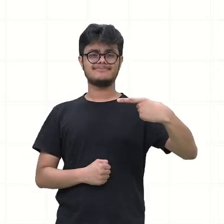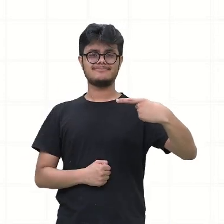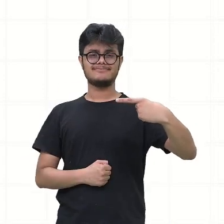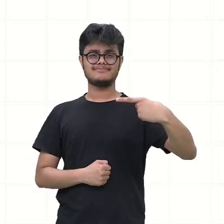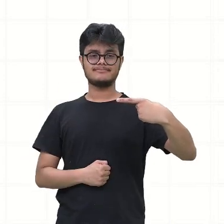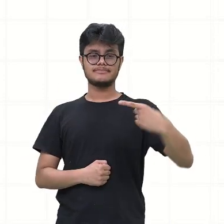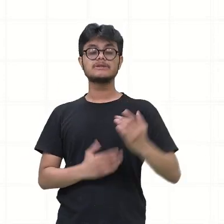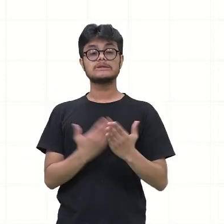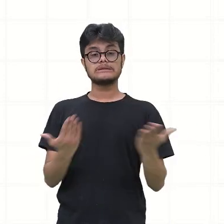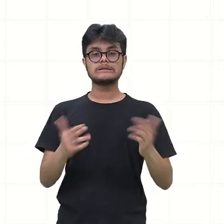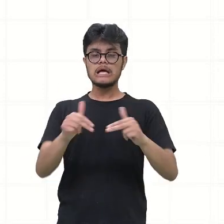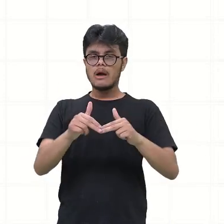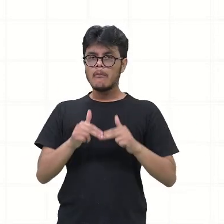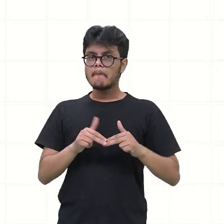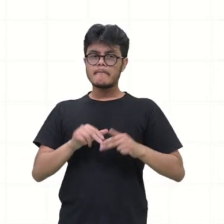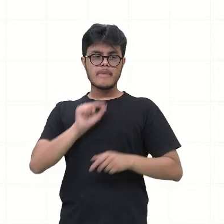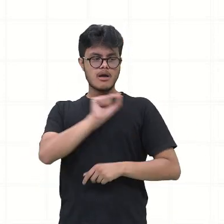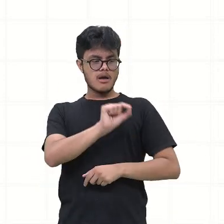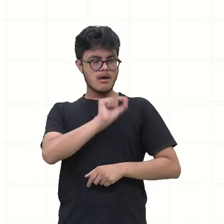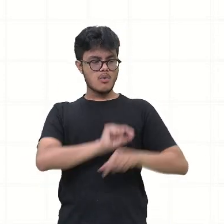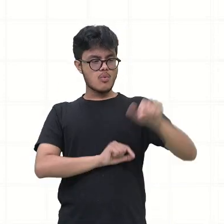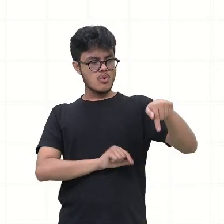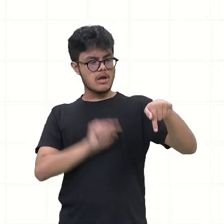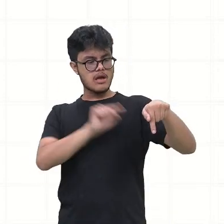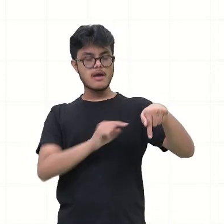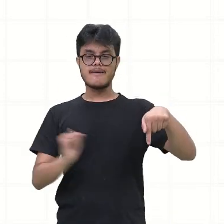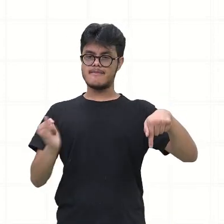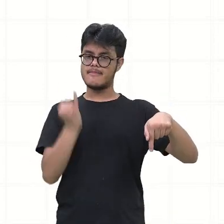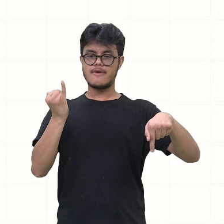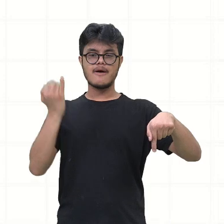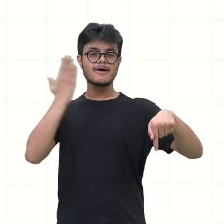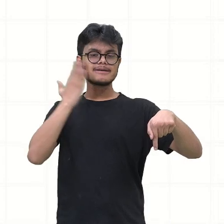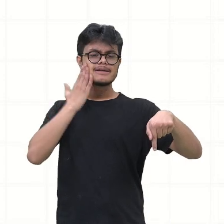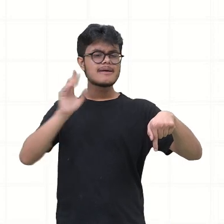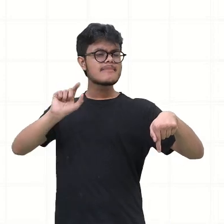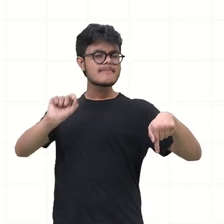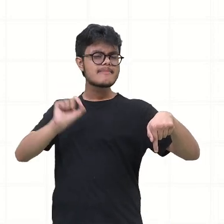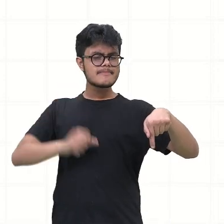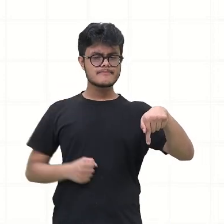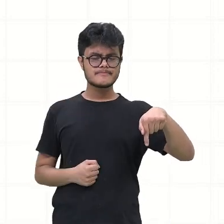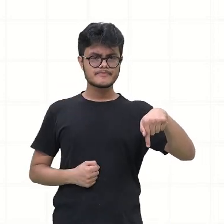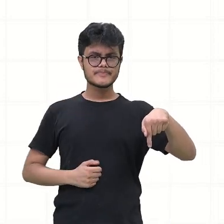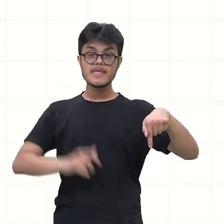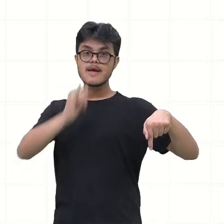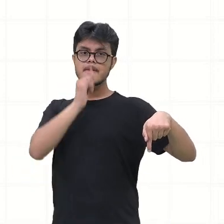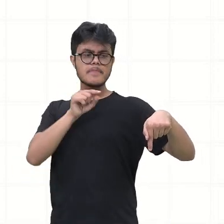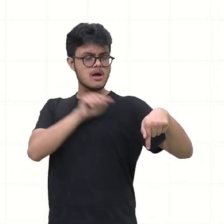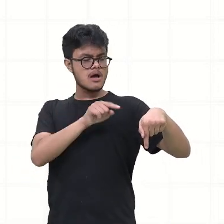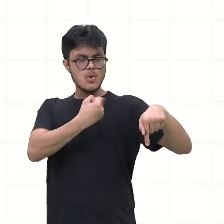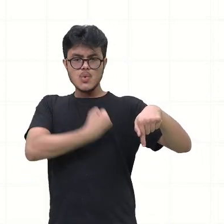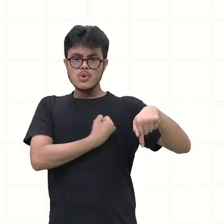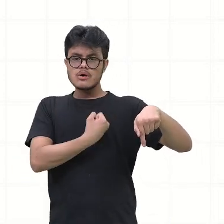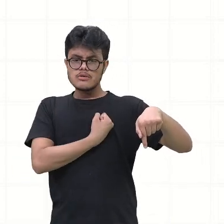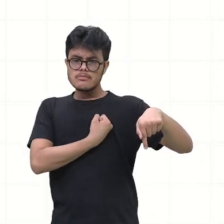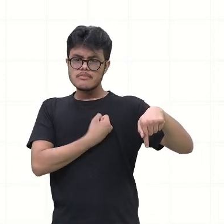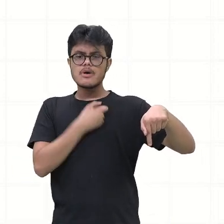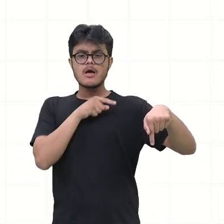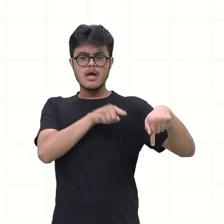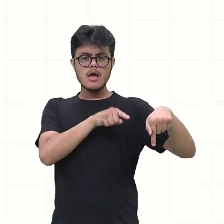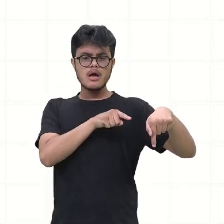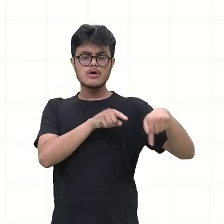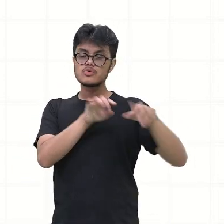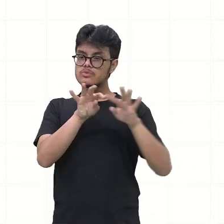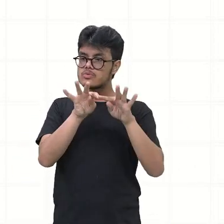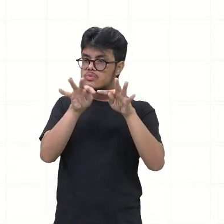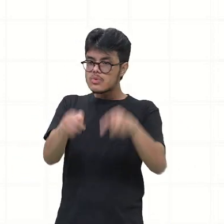aí o conceito de número racional é bem importante para a gente entender essa ideia. Porque o número racional é todo